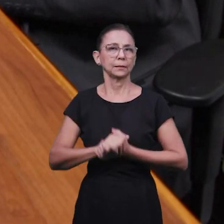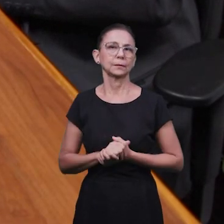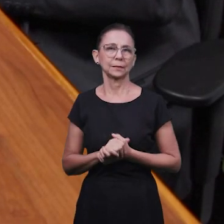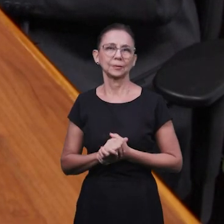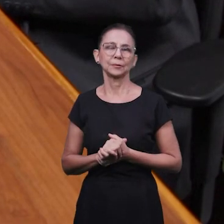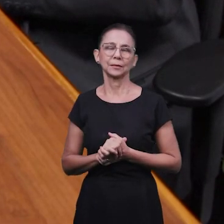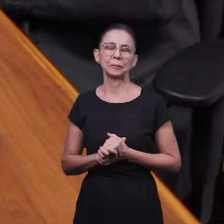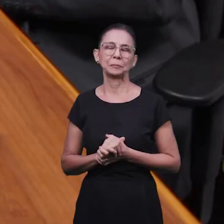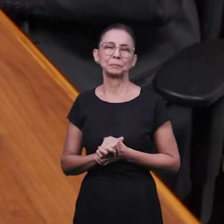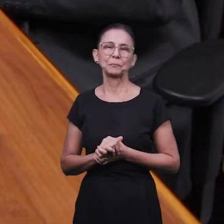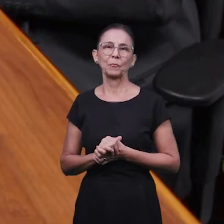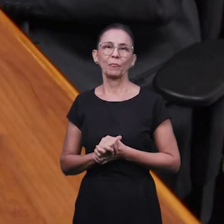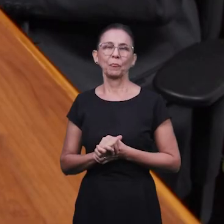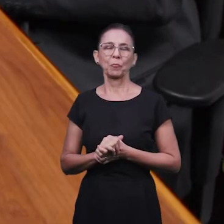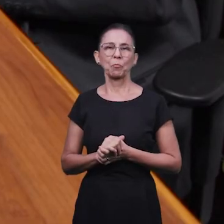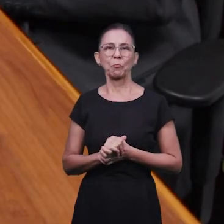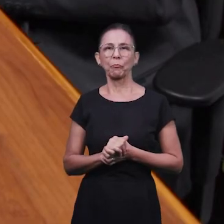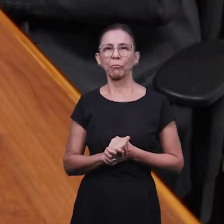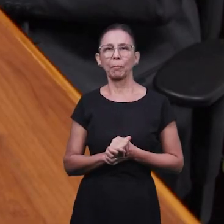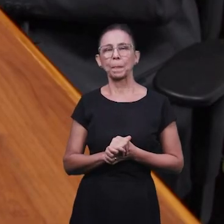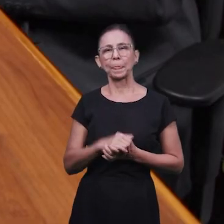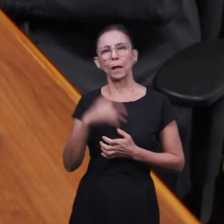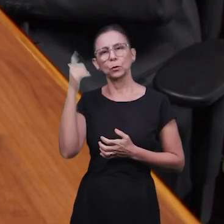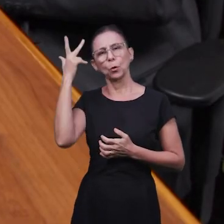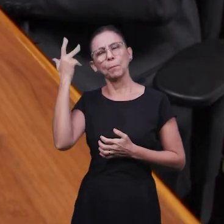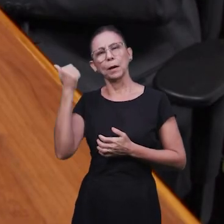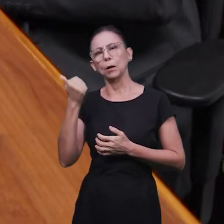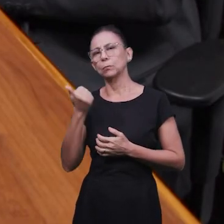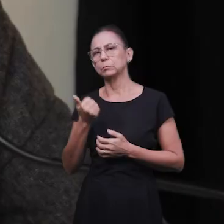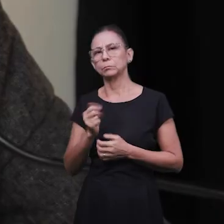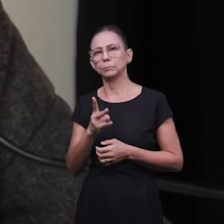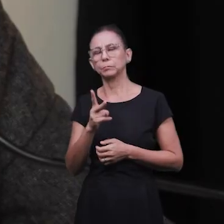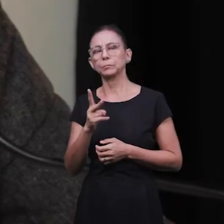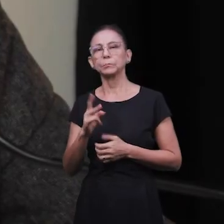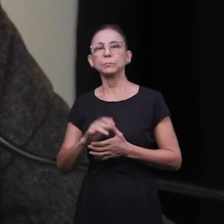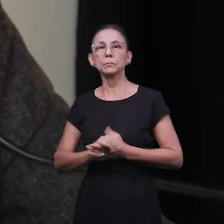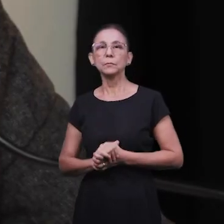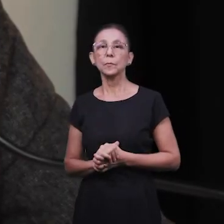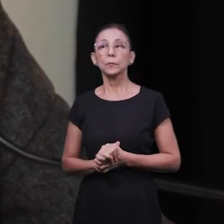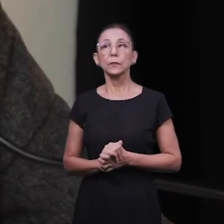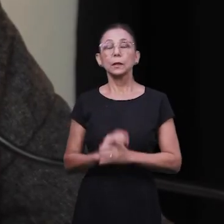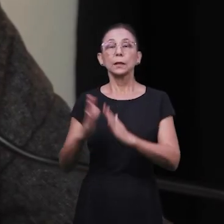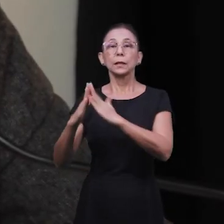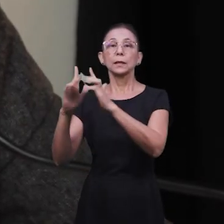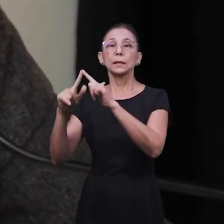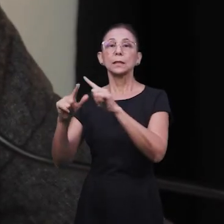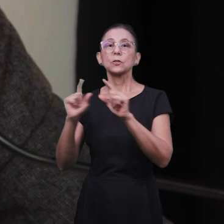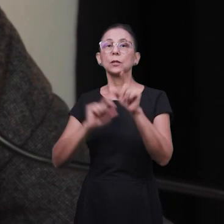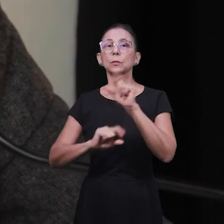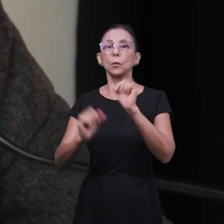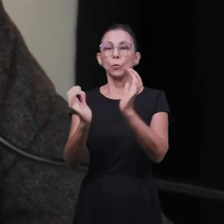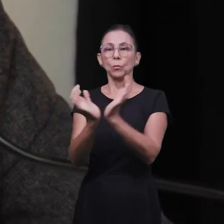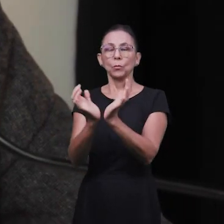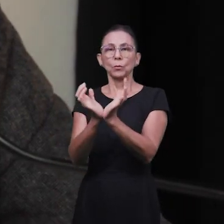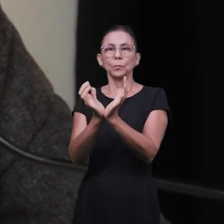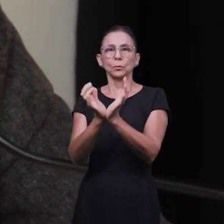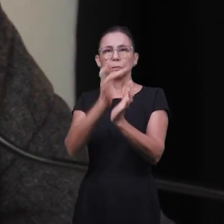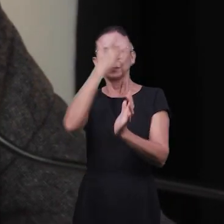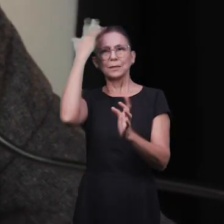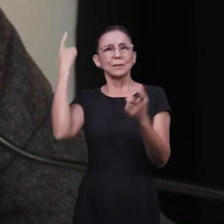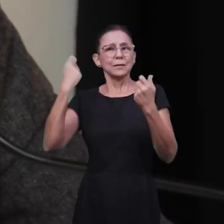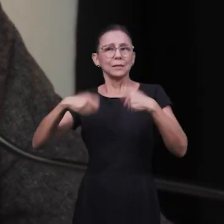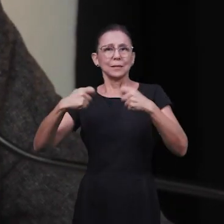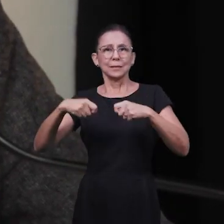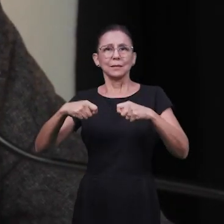igreja. Exatamente, isso é um detalhe importante, porque a igreja era um grupo de pessoas extremamente necessitadas